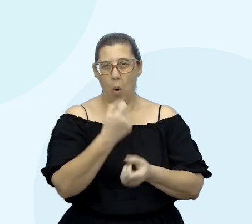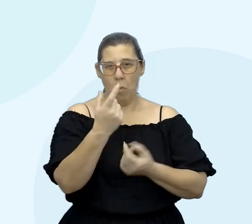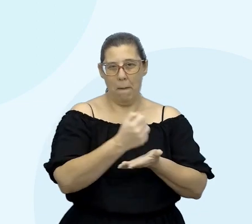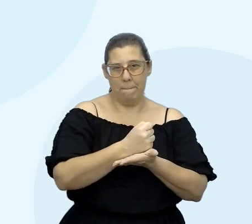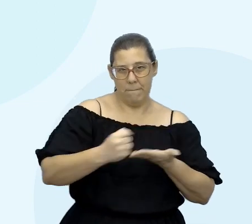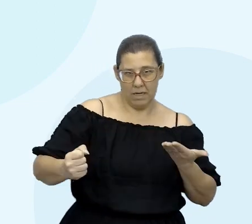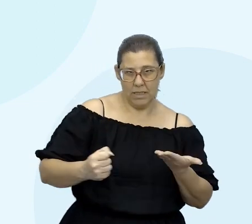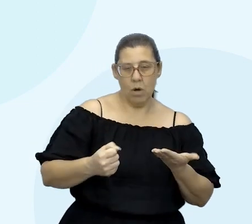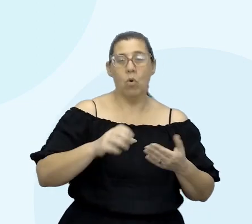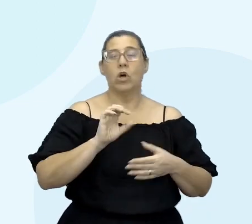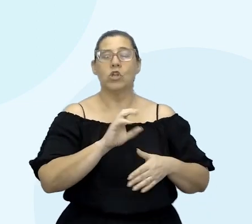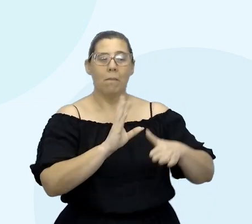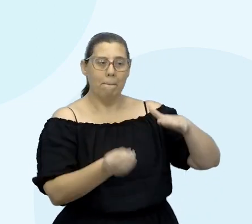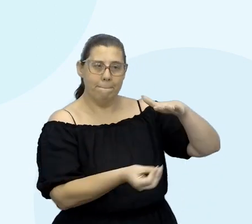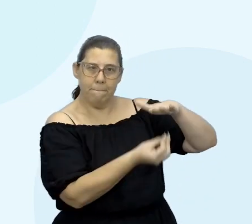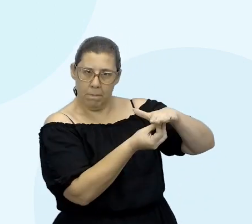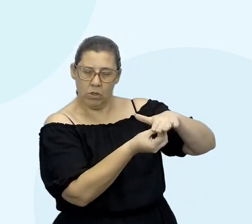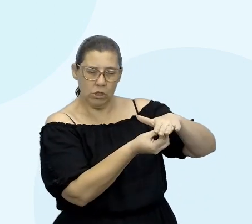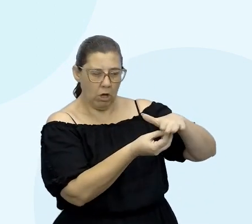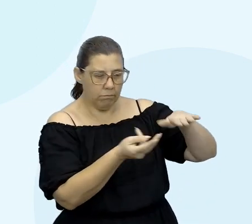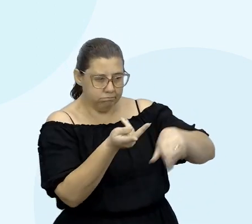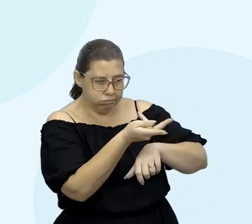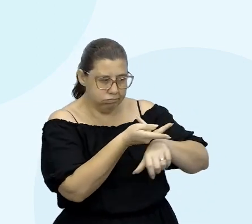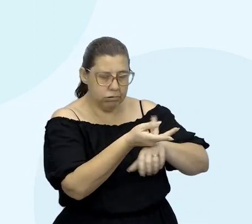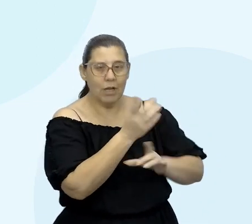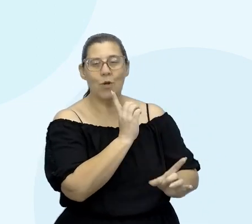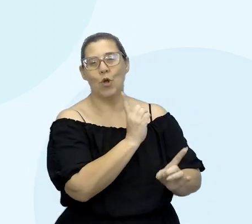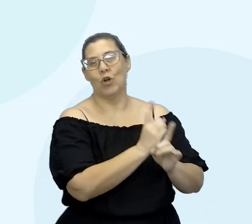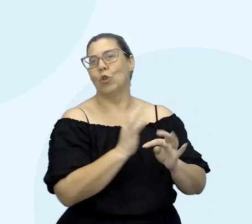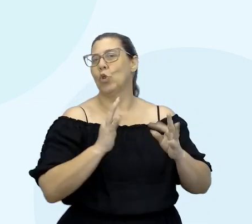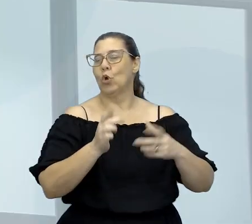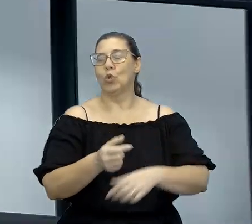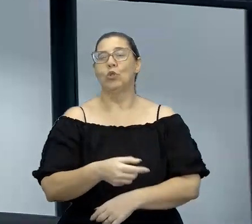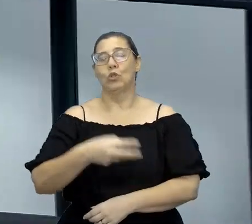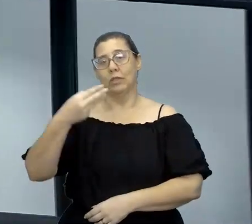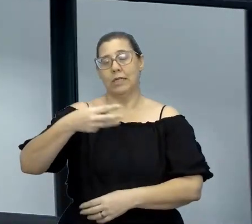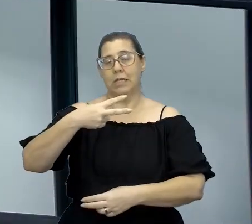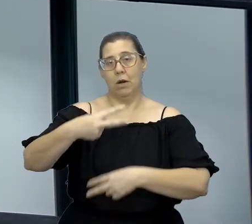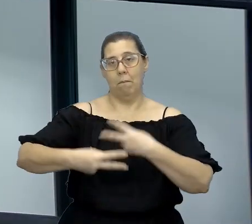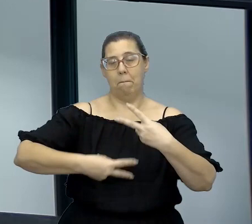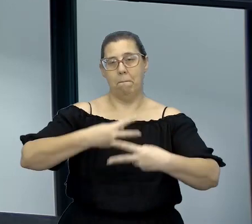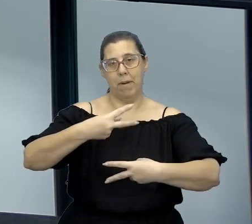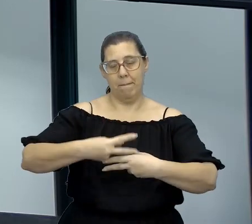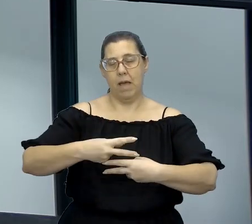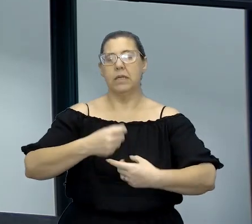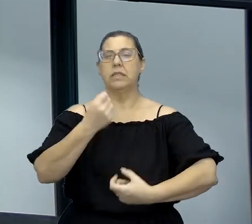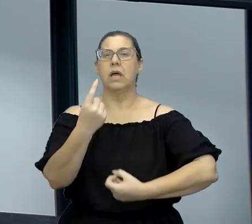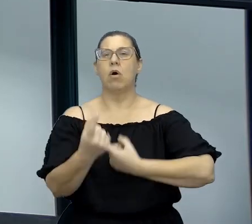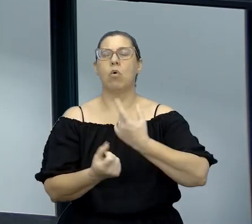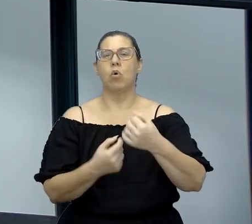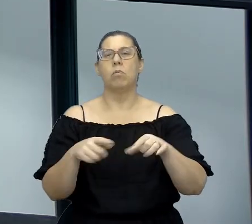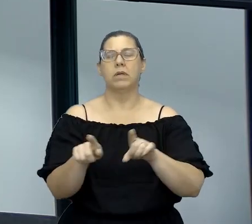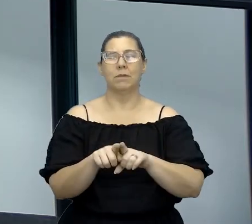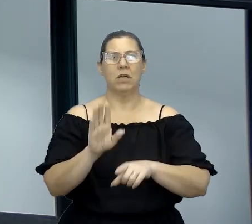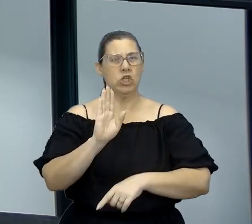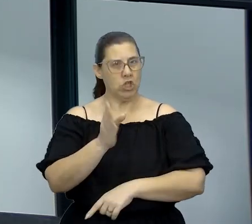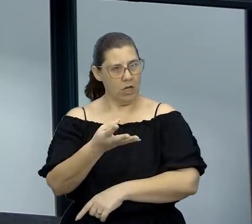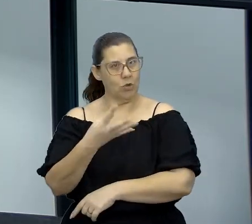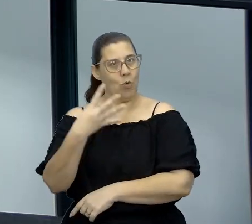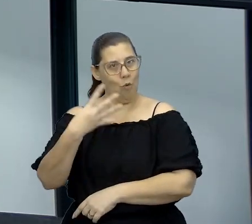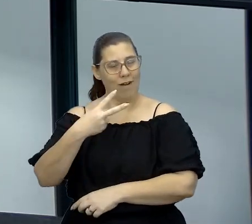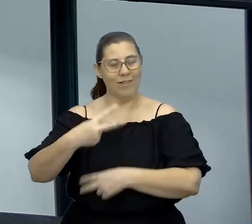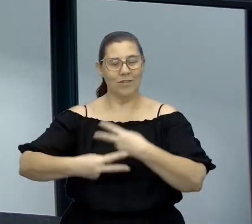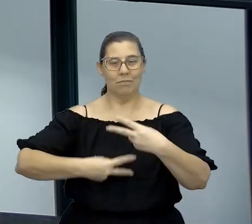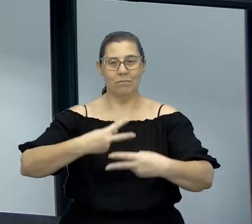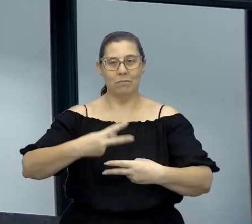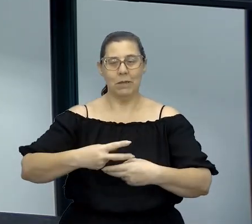no repositório que elas estão lá, todas do terceiro bimestre aí, e algumas aí já do quarto bimestre.